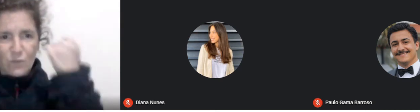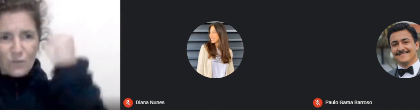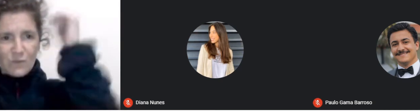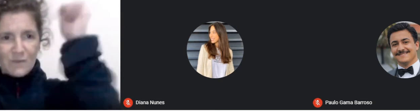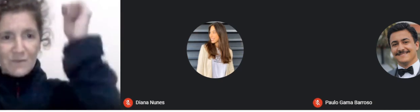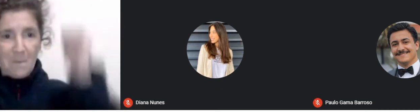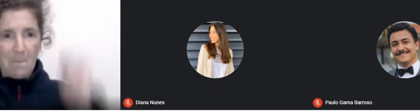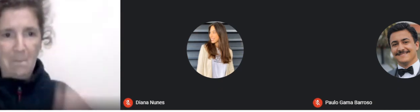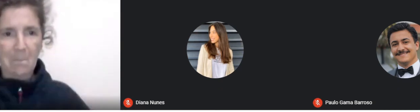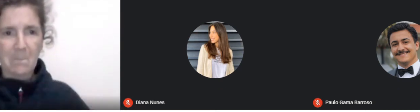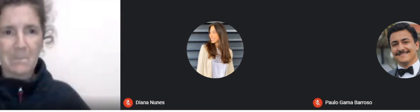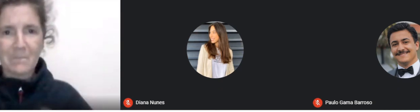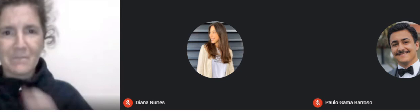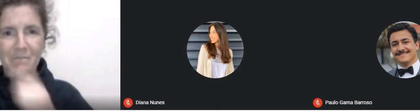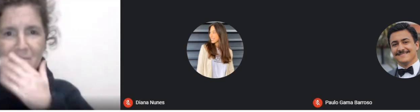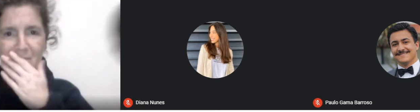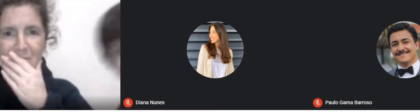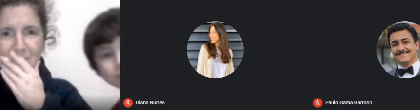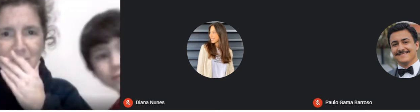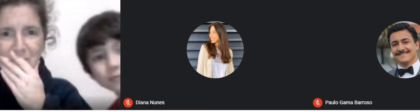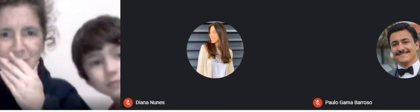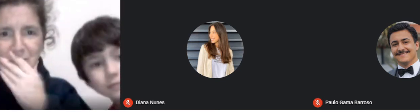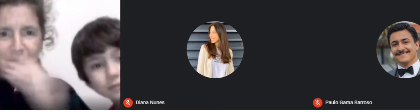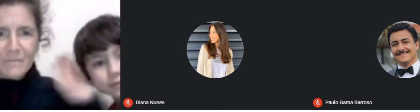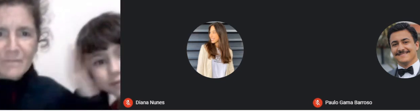e é um movimento involuntário.